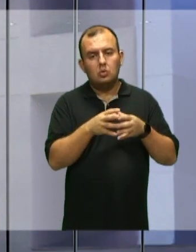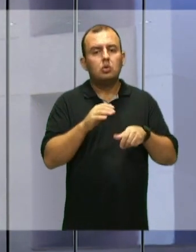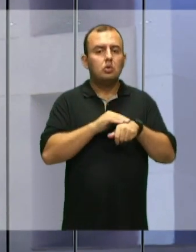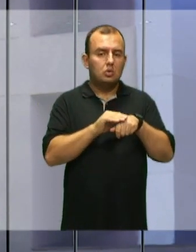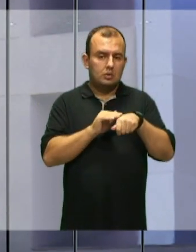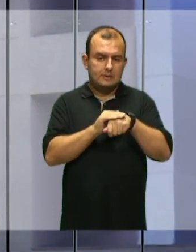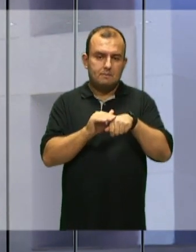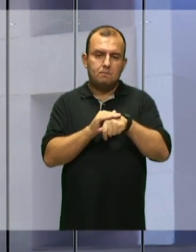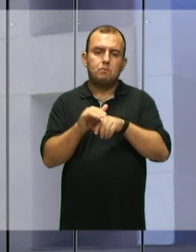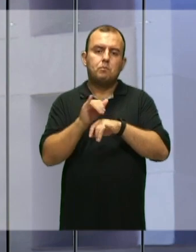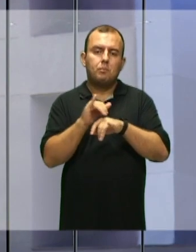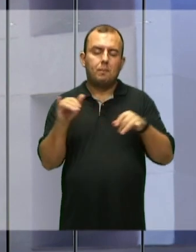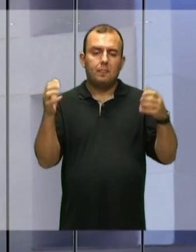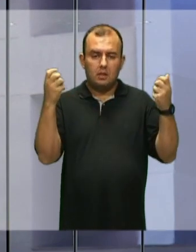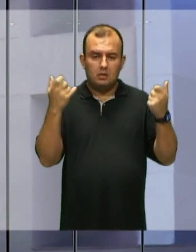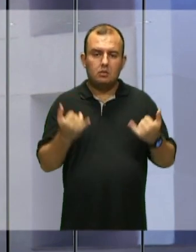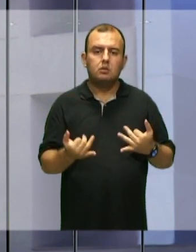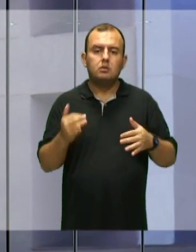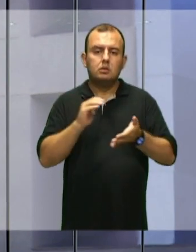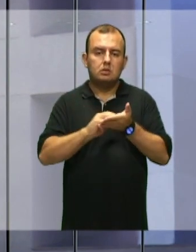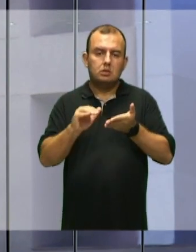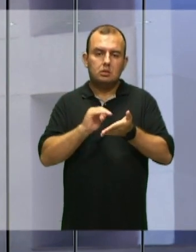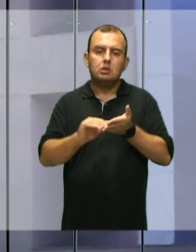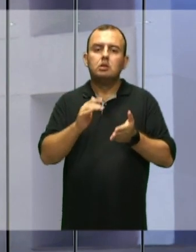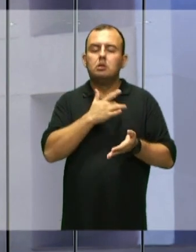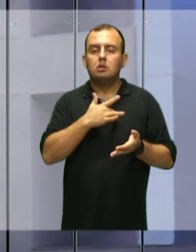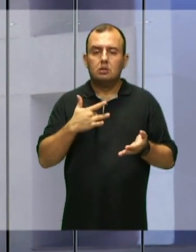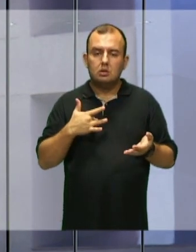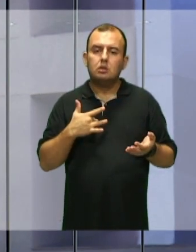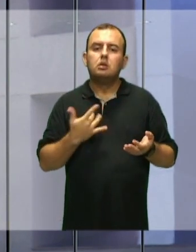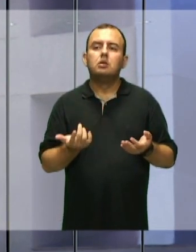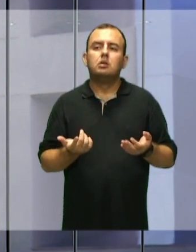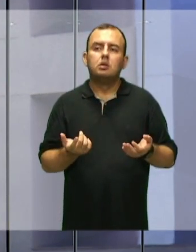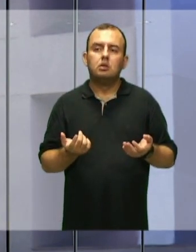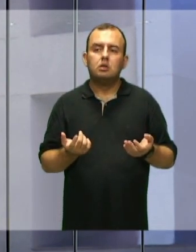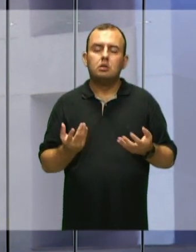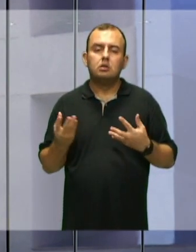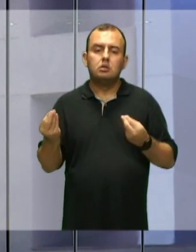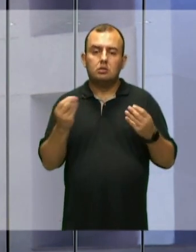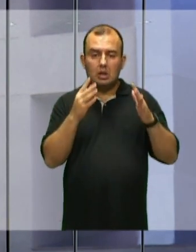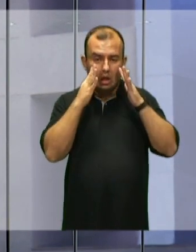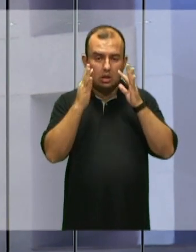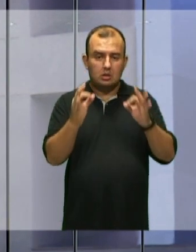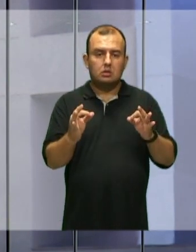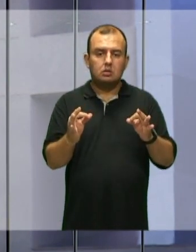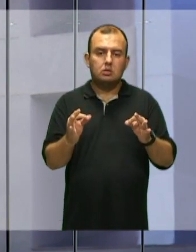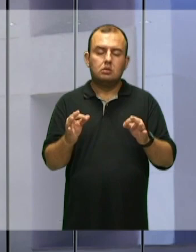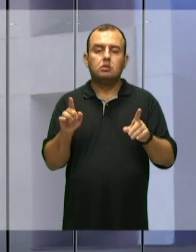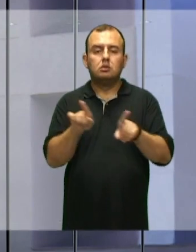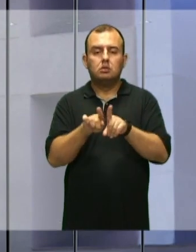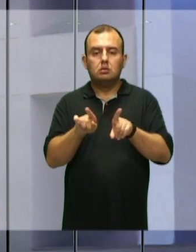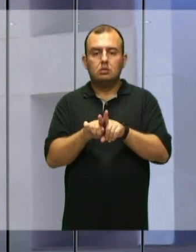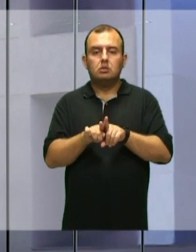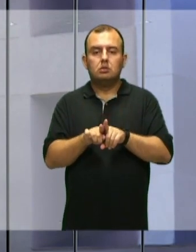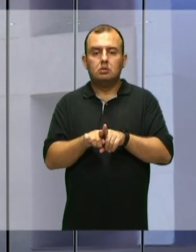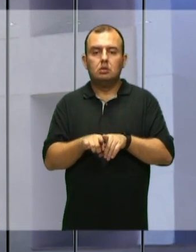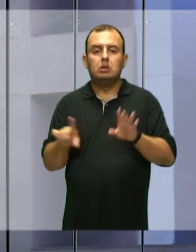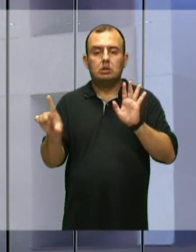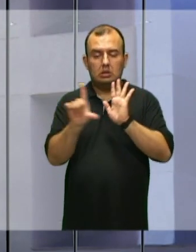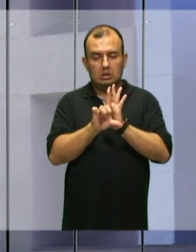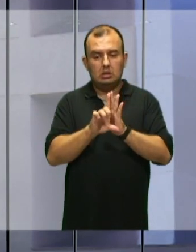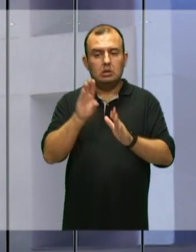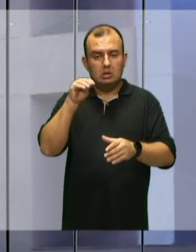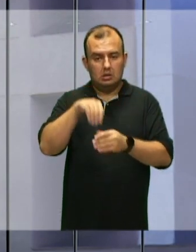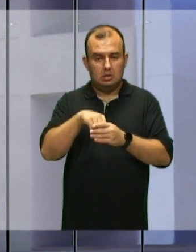conversado e tem levado isso pra secretaria de saúde né eles têm muita muita atenção também com a questão da Lei eleitoral né